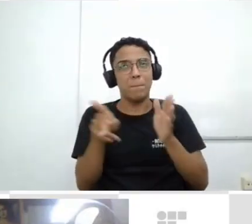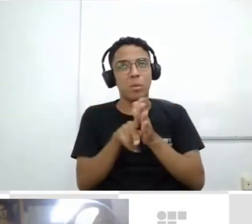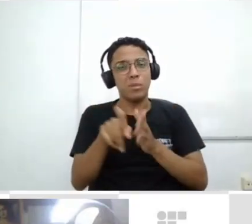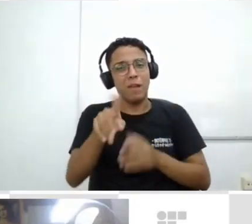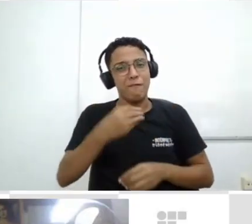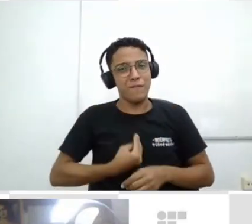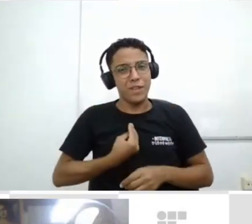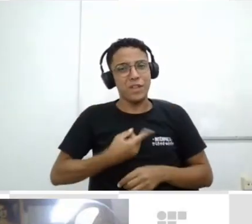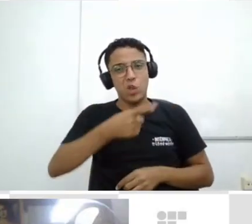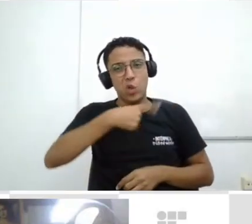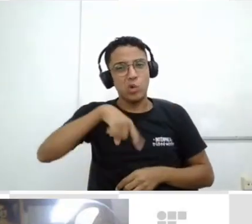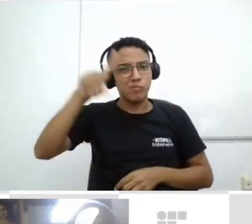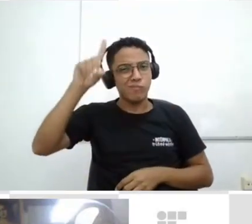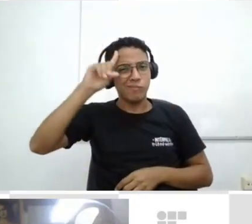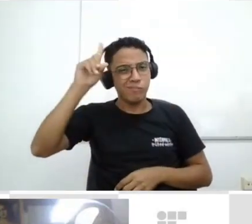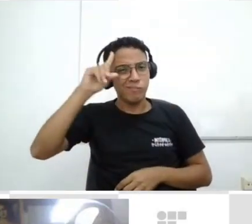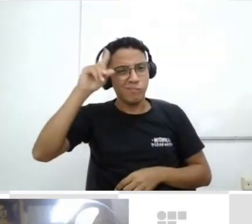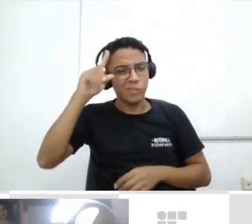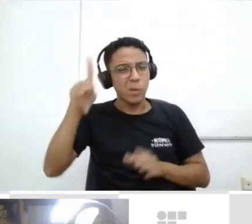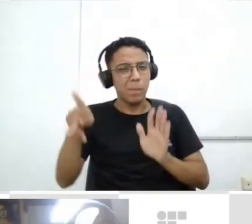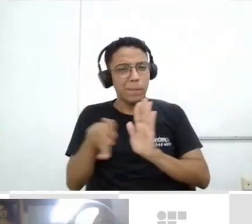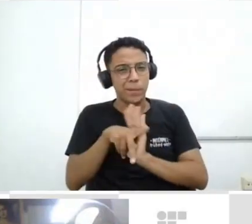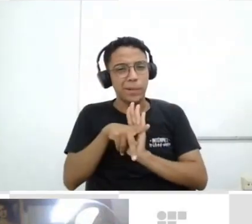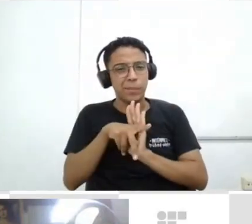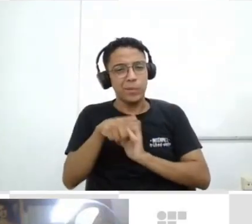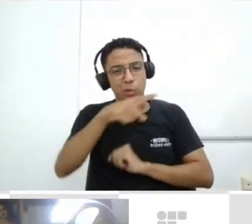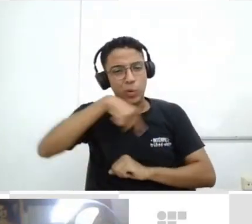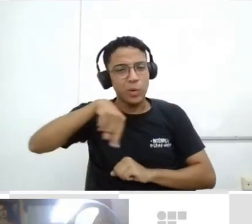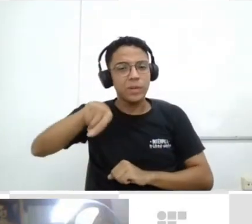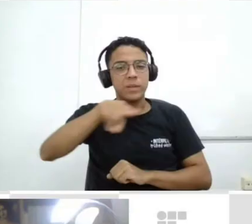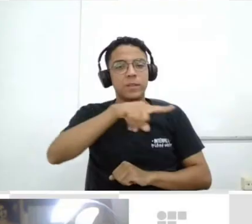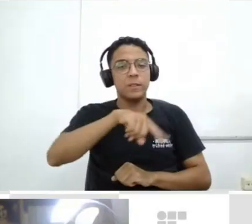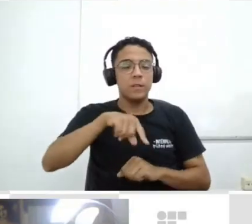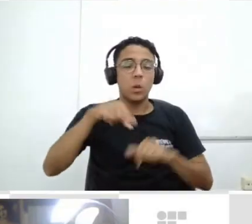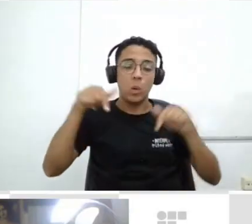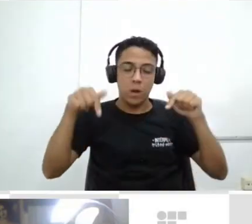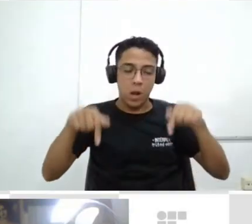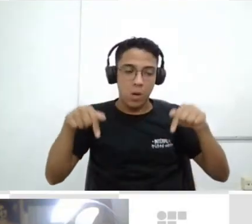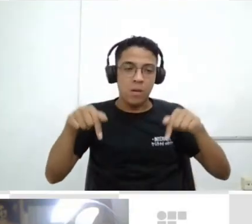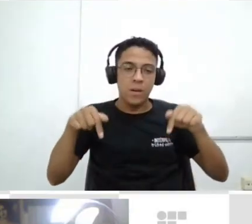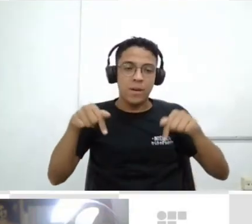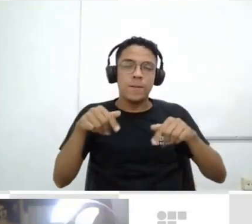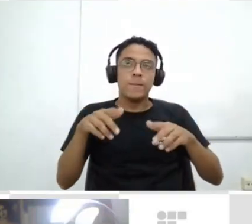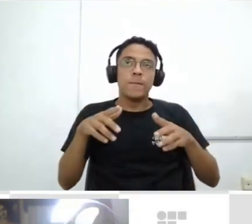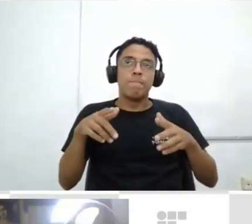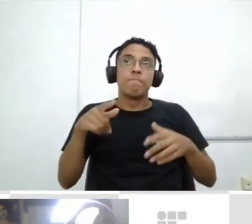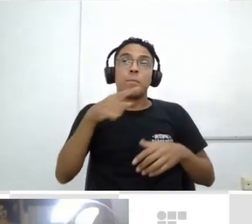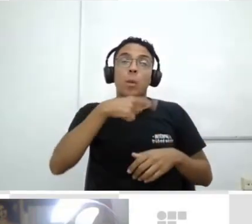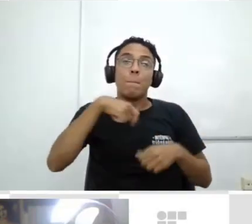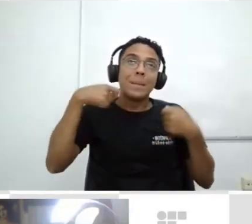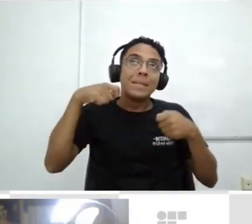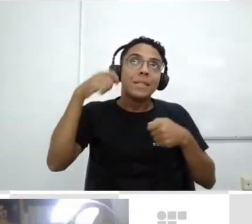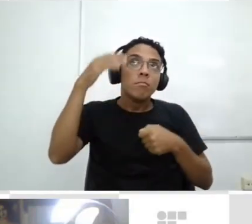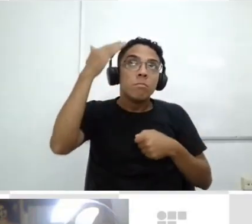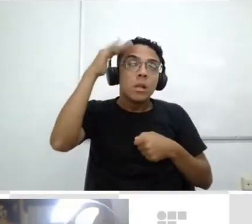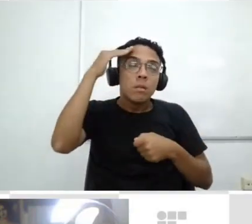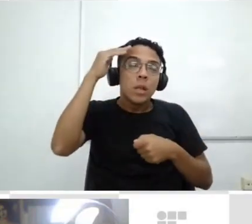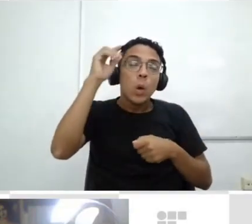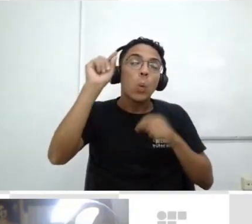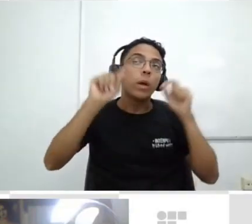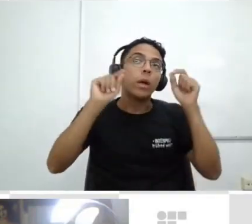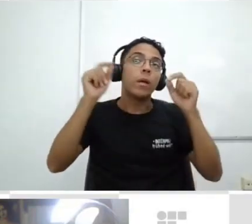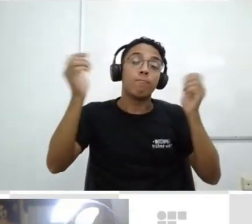nosso cotidiano, na nossa agenda hoje, basicamente o que nós temos que entender é que nós temos que ter